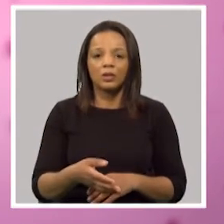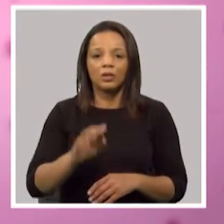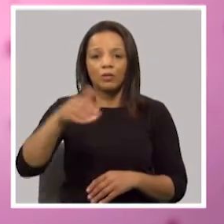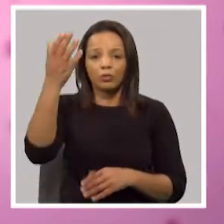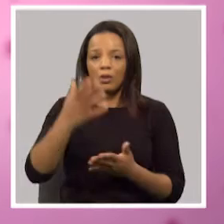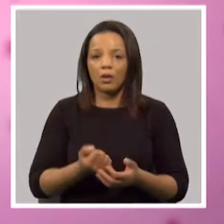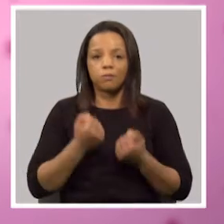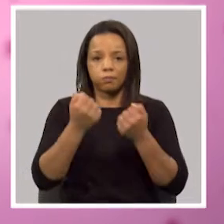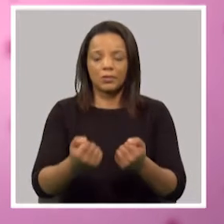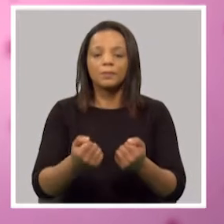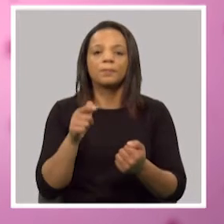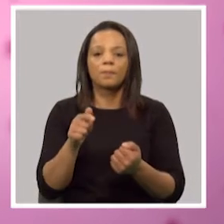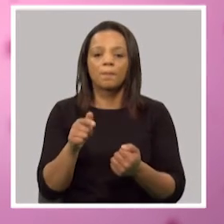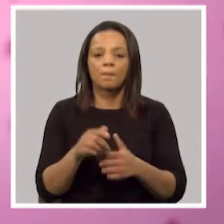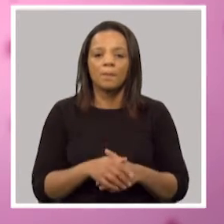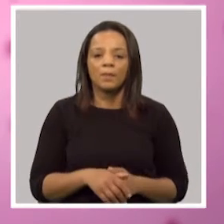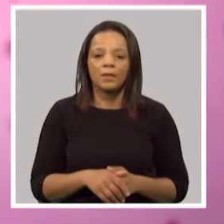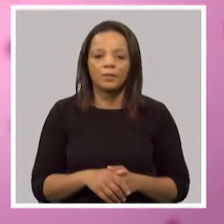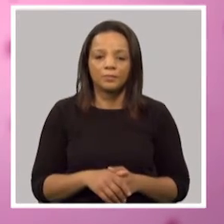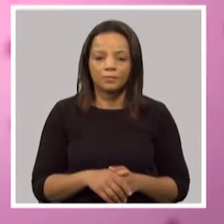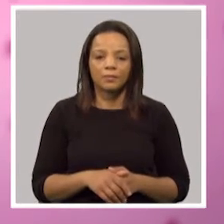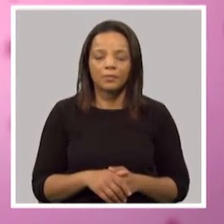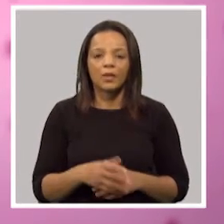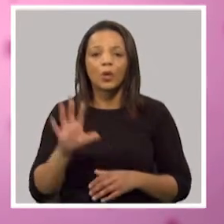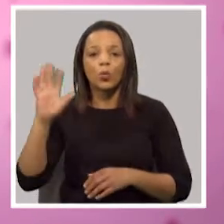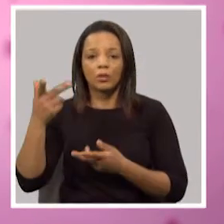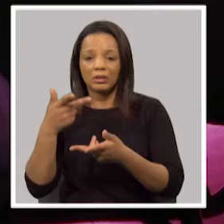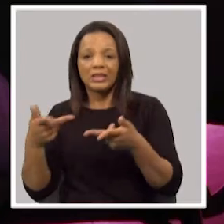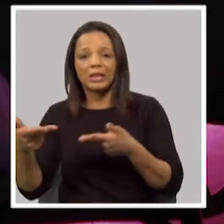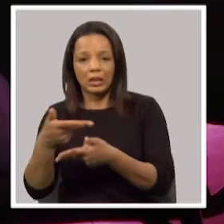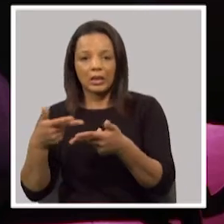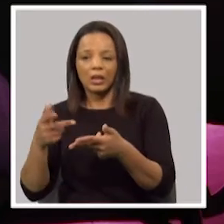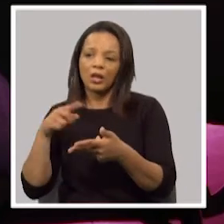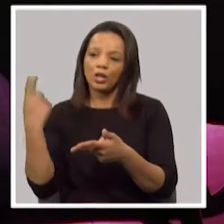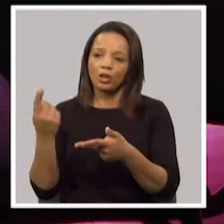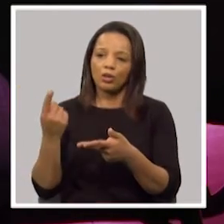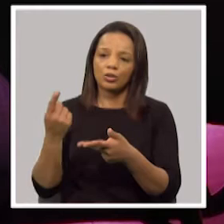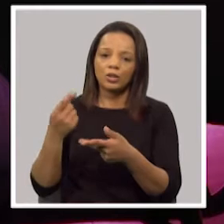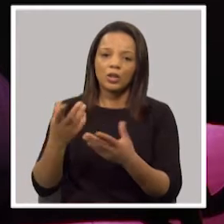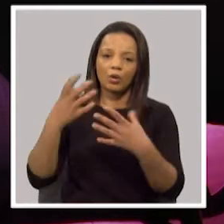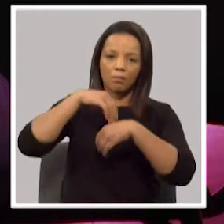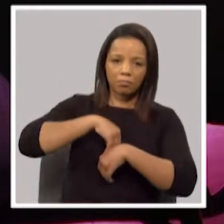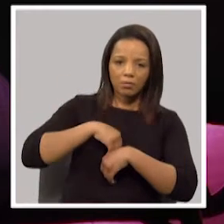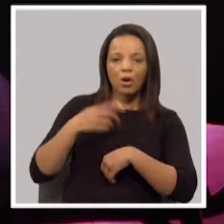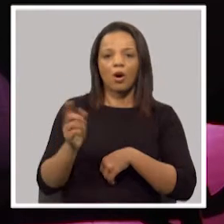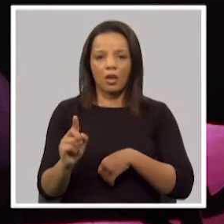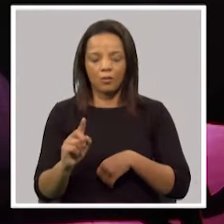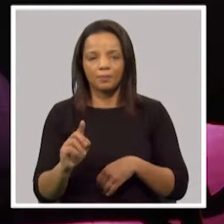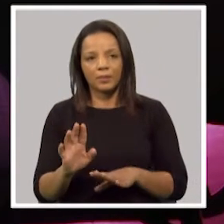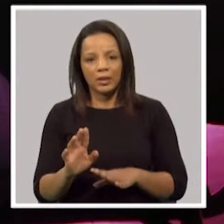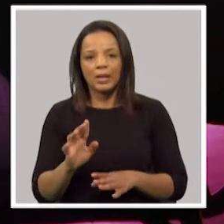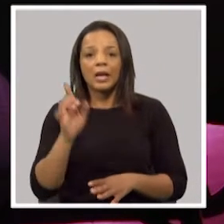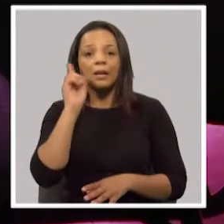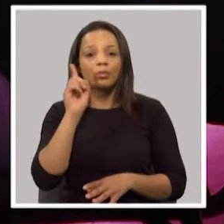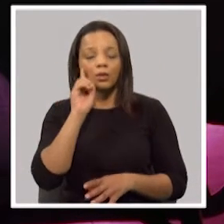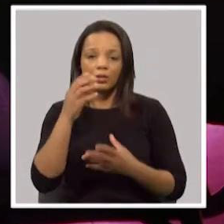ia dar em nada. Até que ponto é que devemos dar ouvidos às vozes críticas? Com conta, peso e medida. Devemos